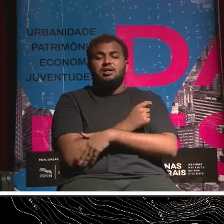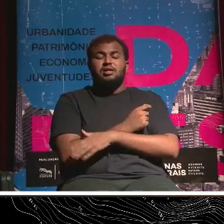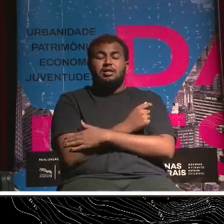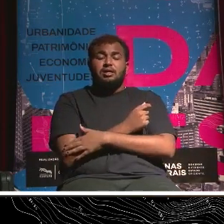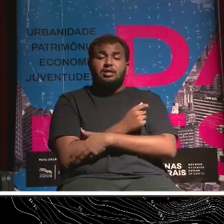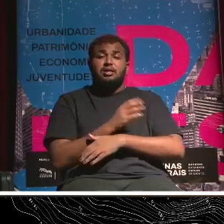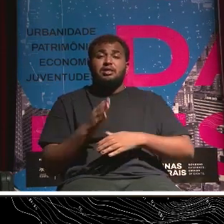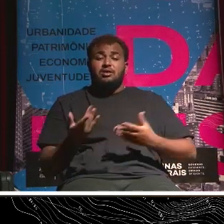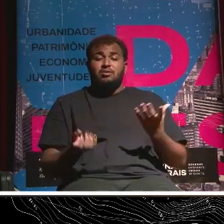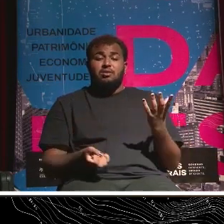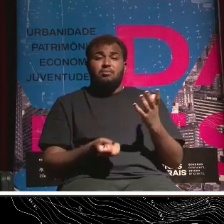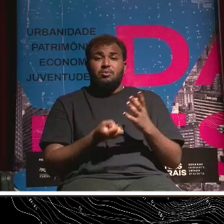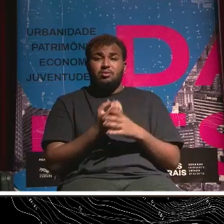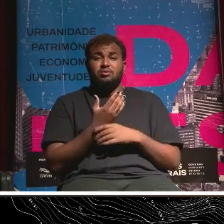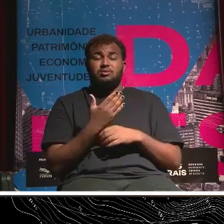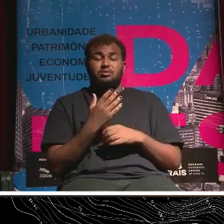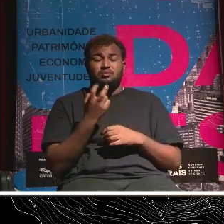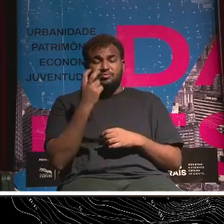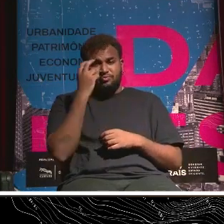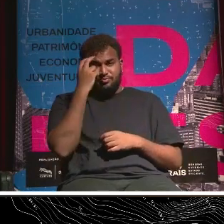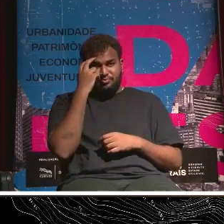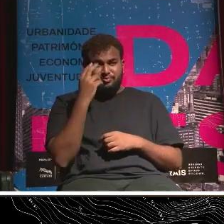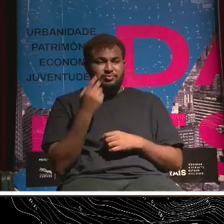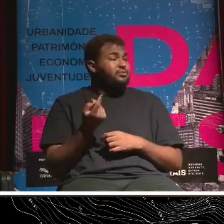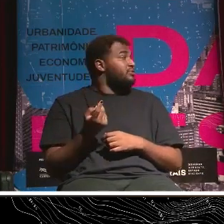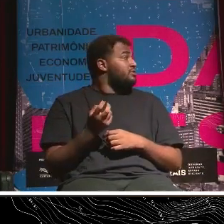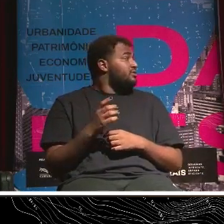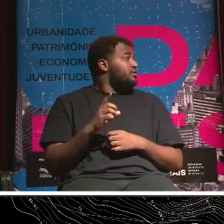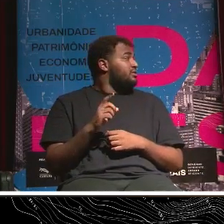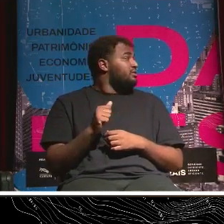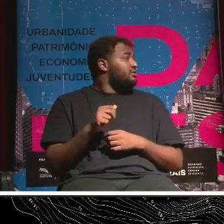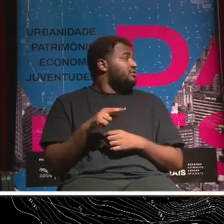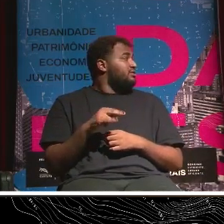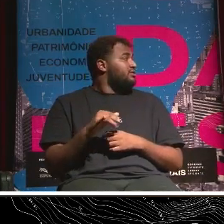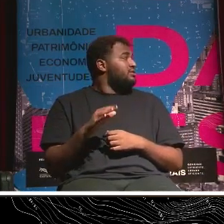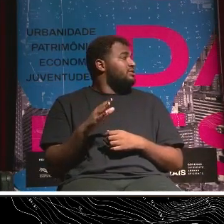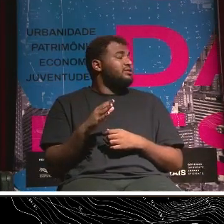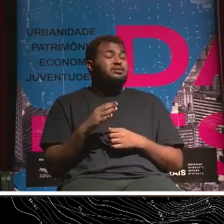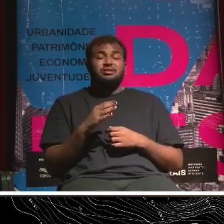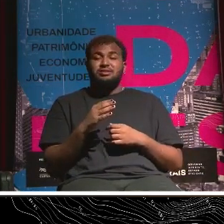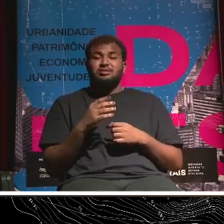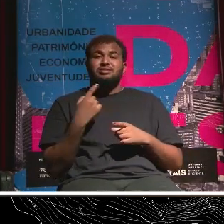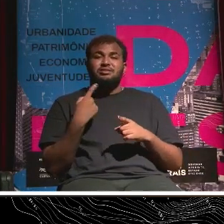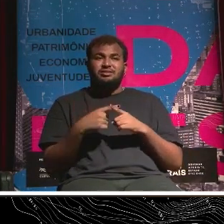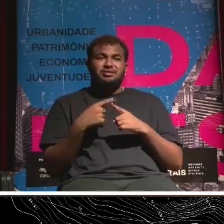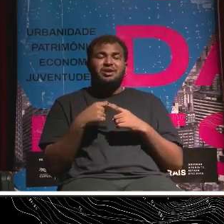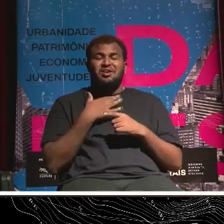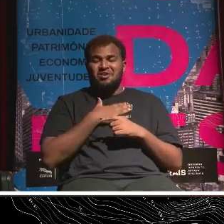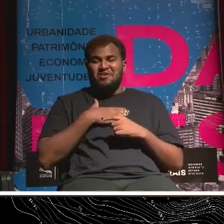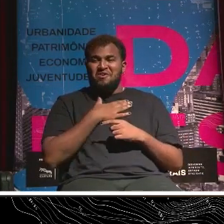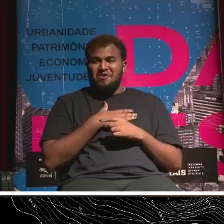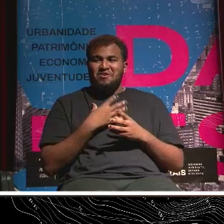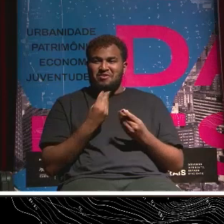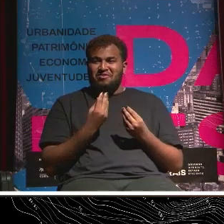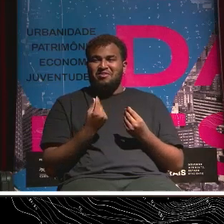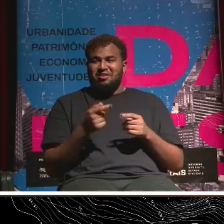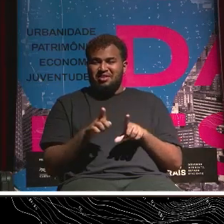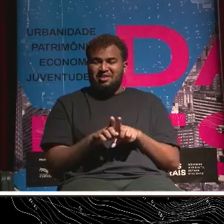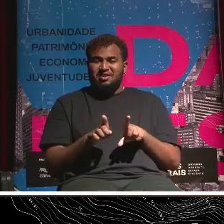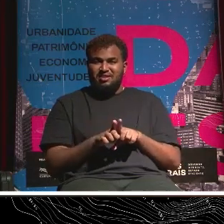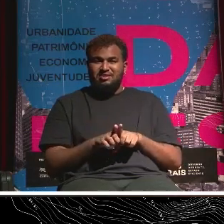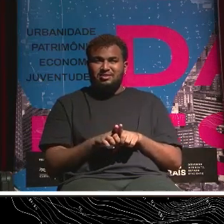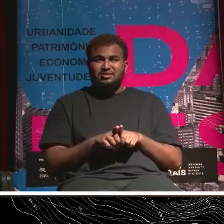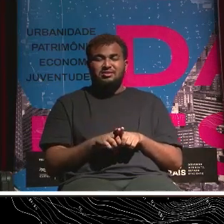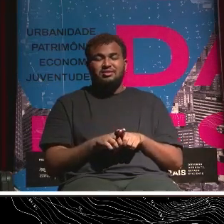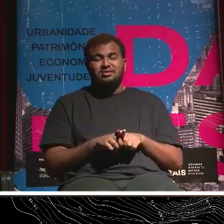nas produções culturais. Por isso, a Dane-se Produções. A pessoa tem falado que gosta muito do nome, eu também gosto. A Tef que me instigou a colocar, porque eu fiquei